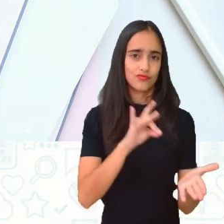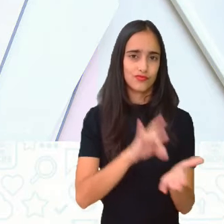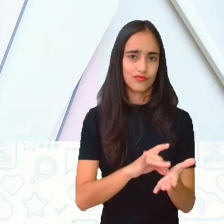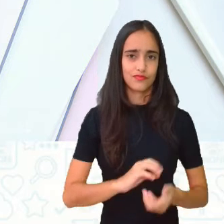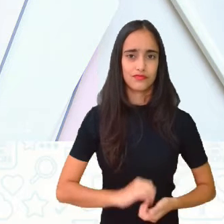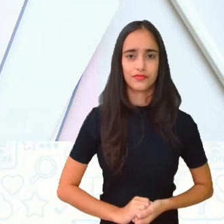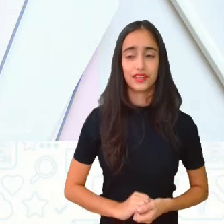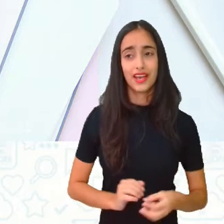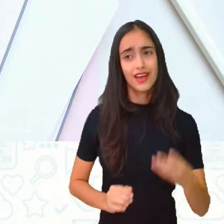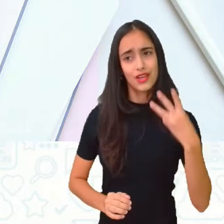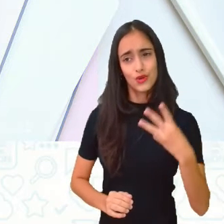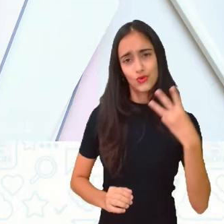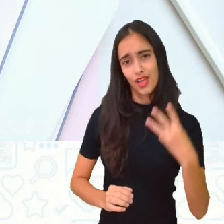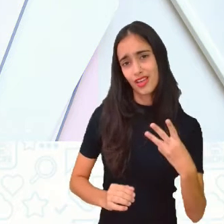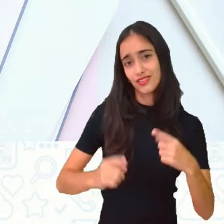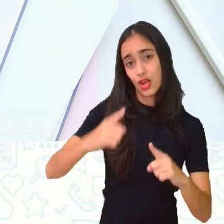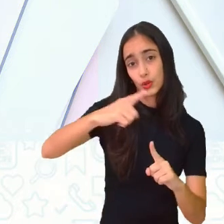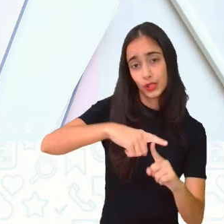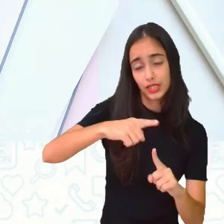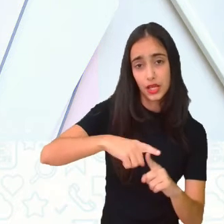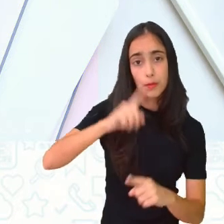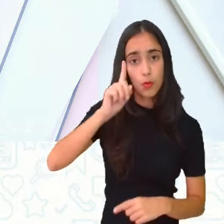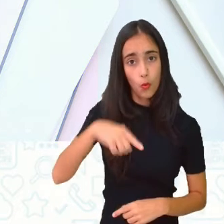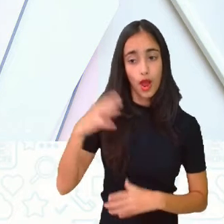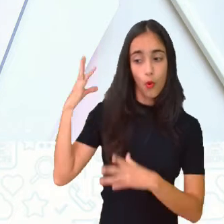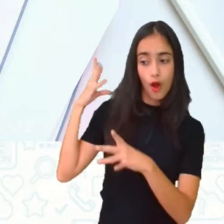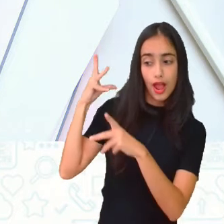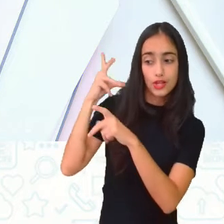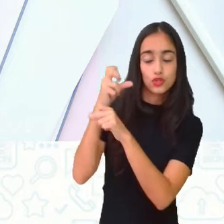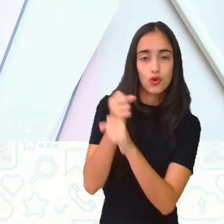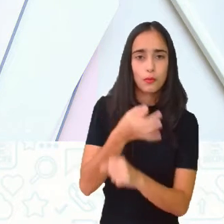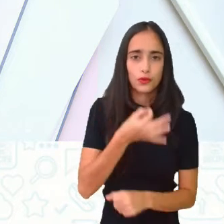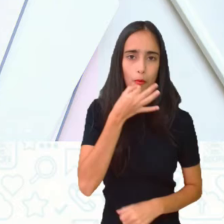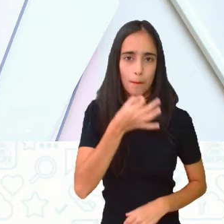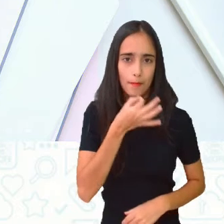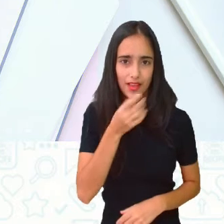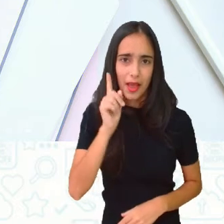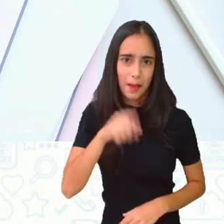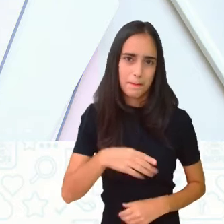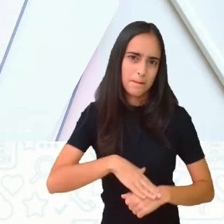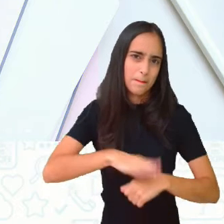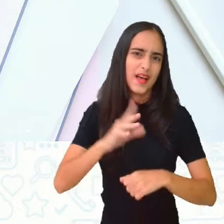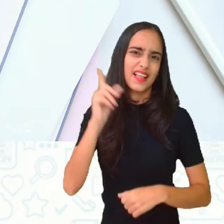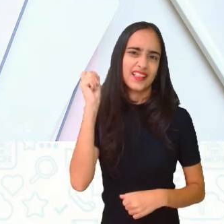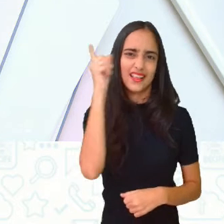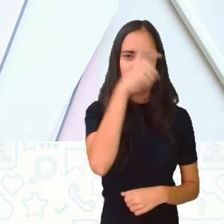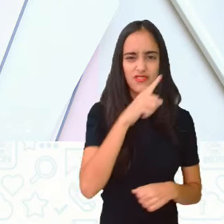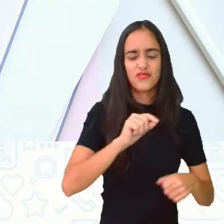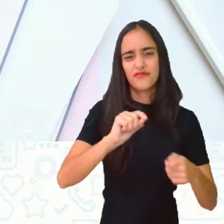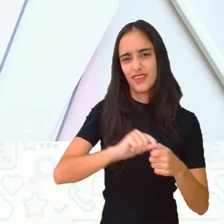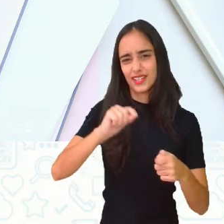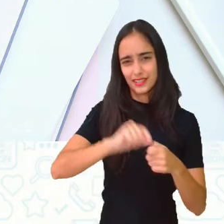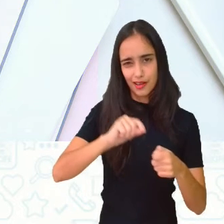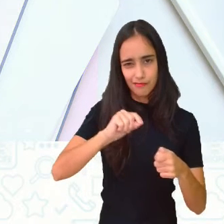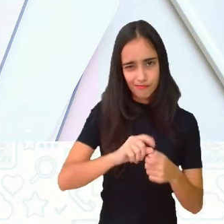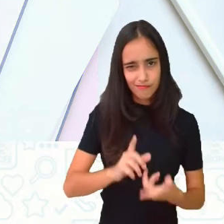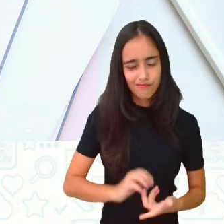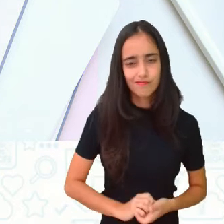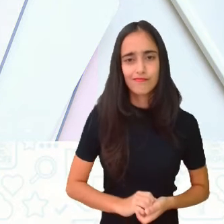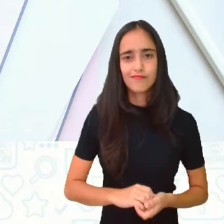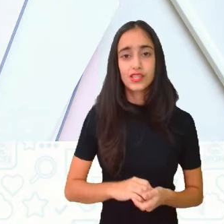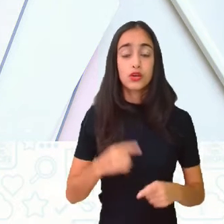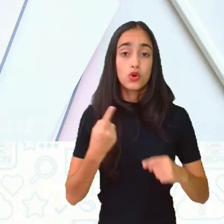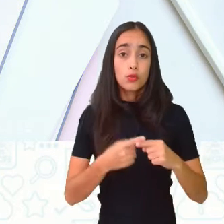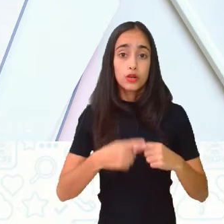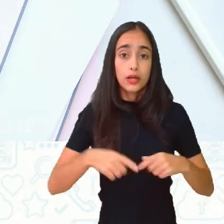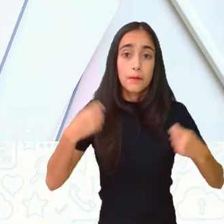importante, a gente tem o resumo crítico. Nesse aqui é um pouquinho mais laborioso de fazer, ou seja, ele dá um pouquinho mais de trabalho, porque ele vai